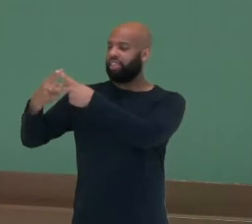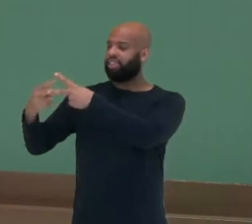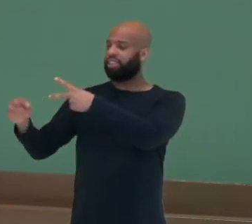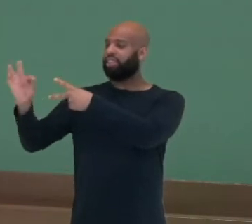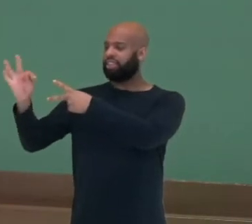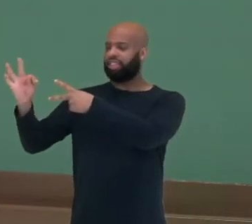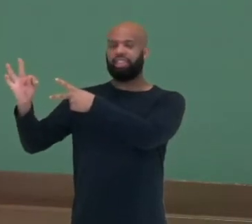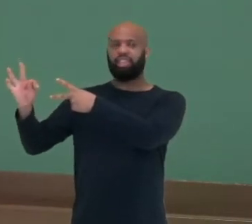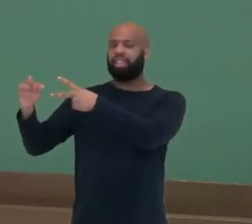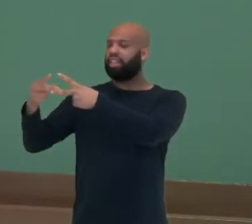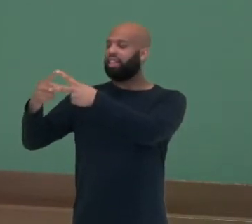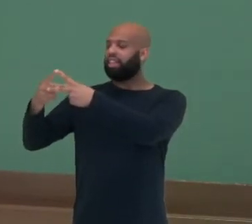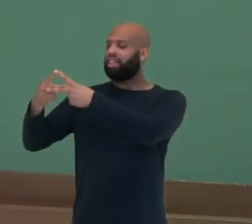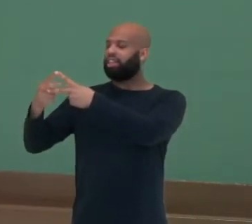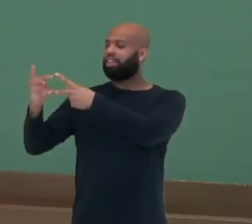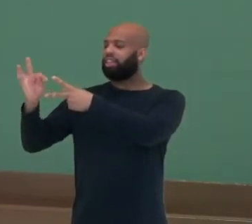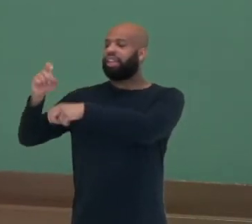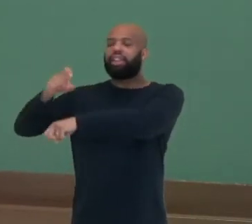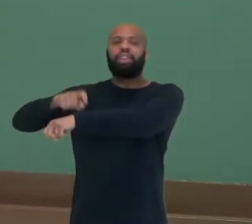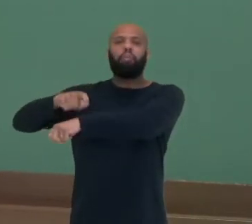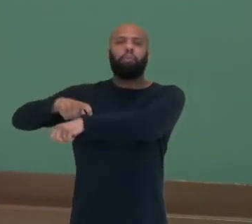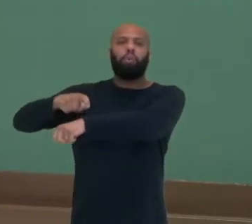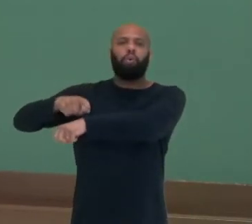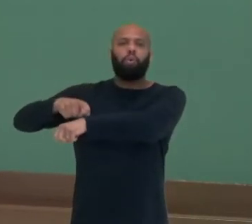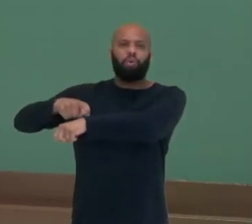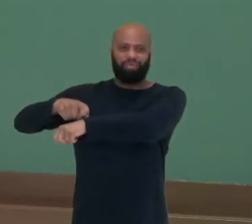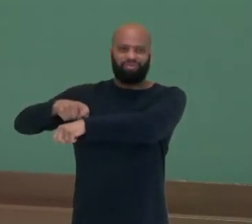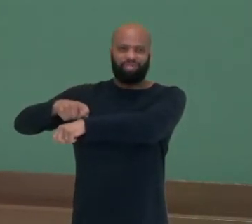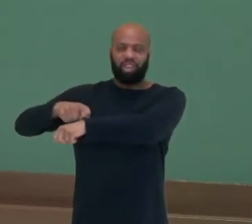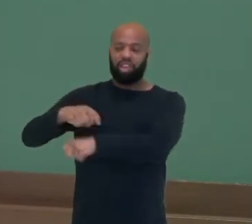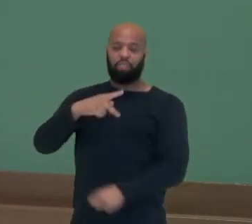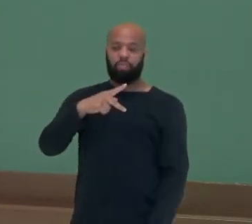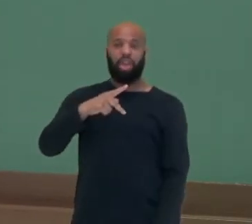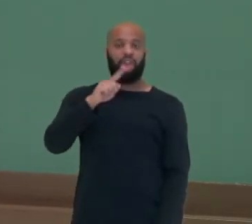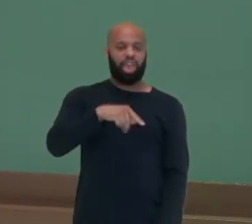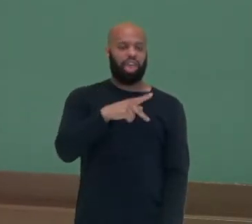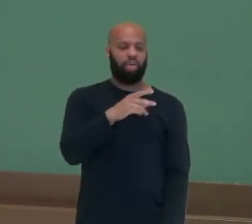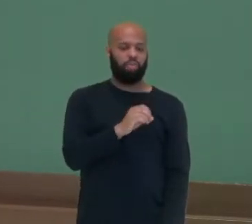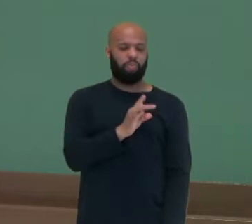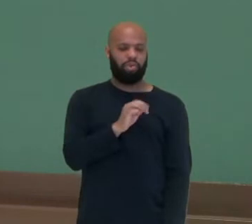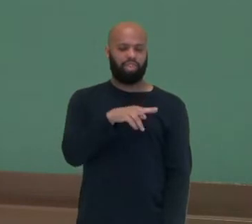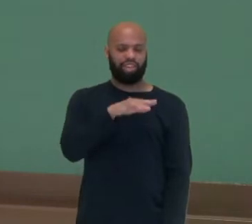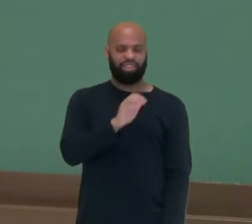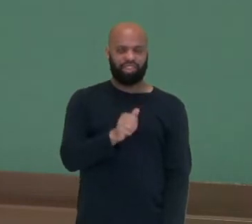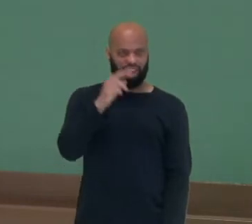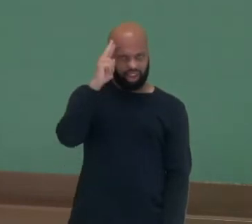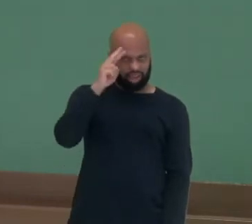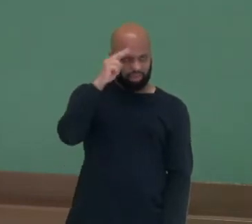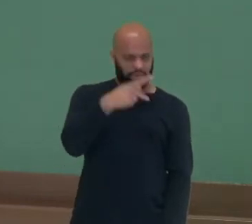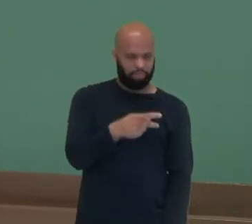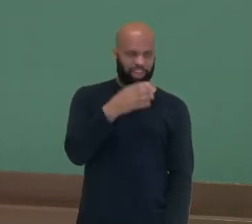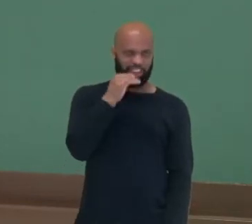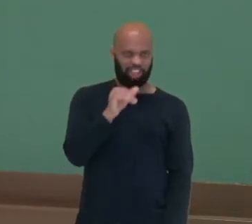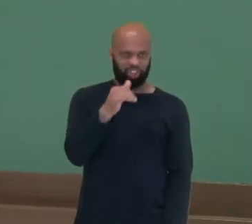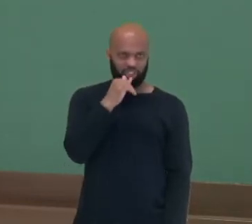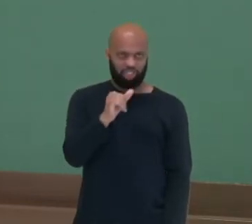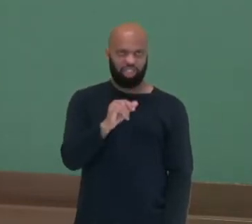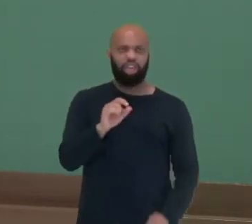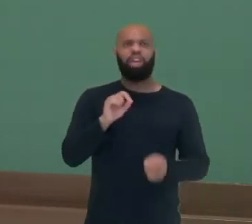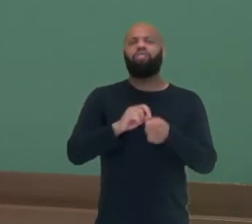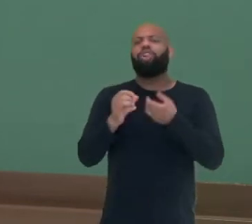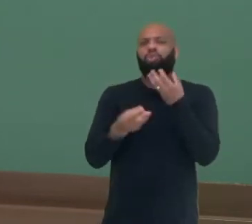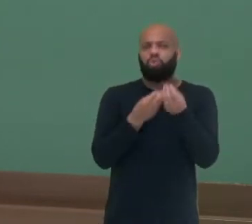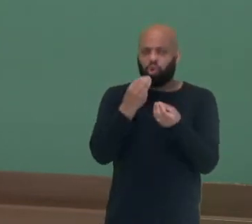tempo que esse dispositivo permaneceu ligado. O cálculo da energia equivale à multiplicação da potência